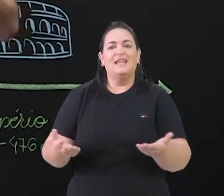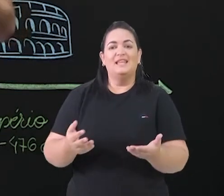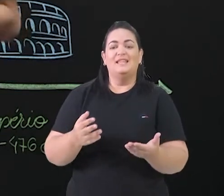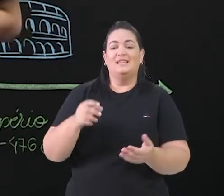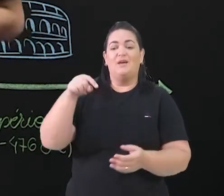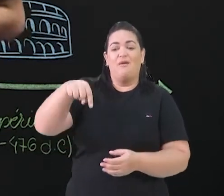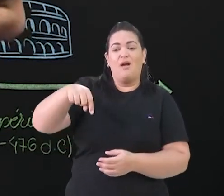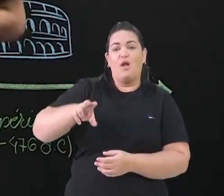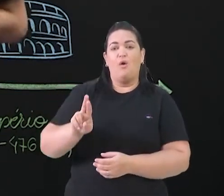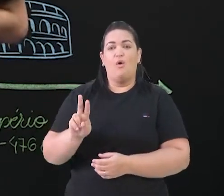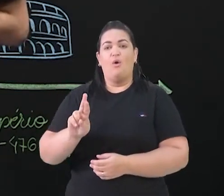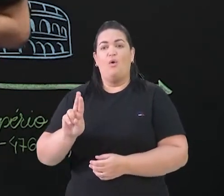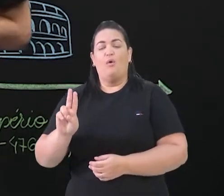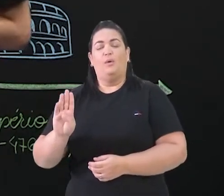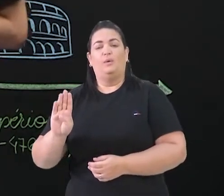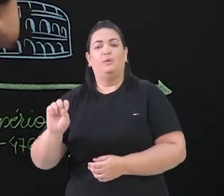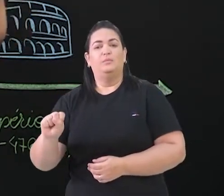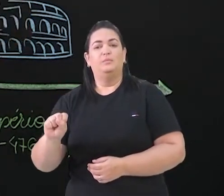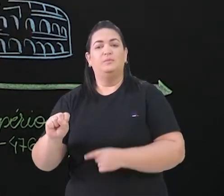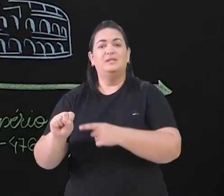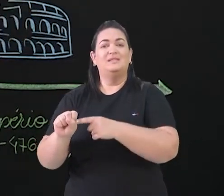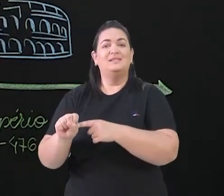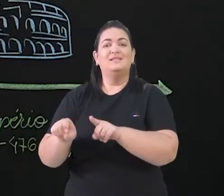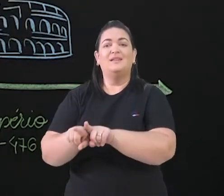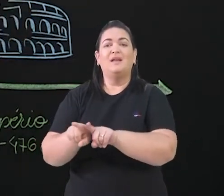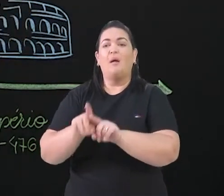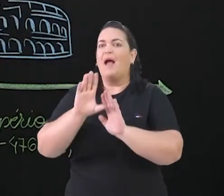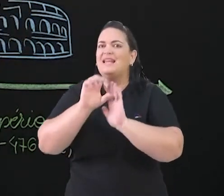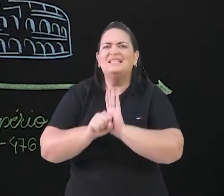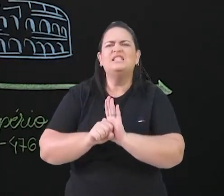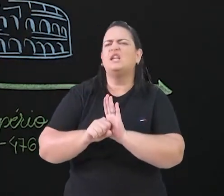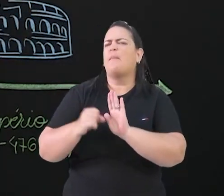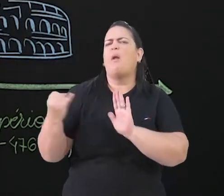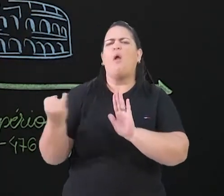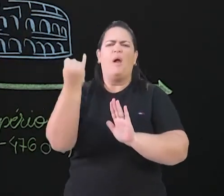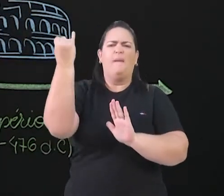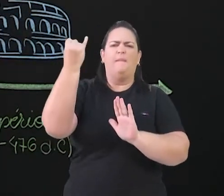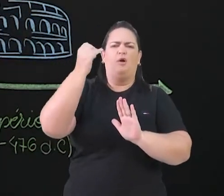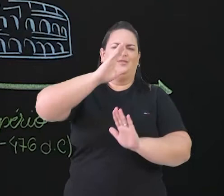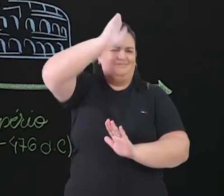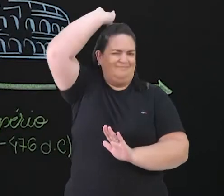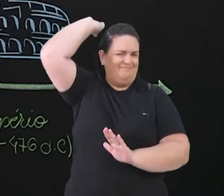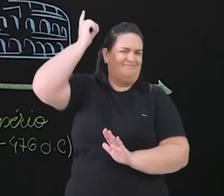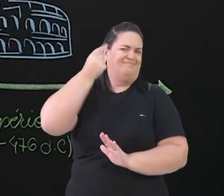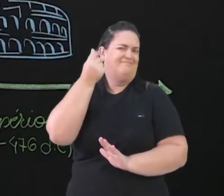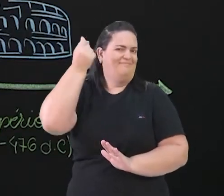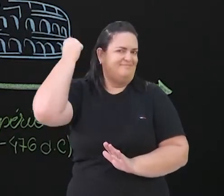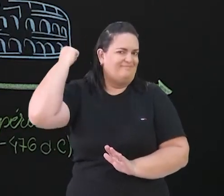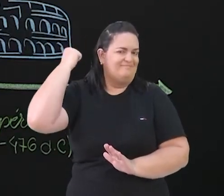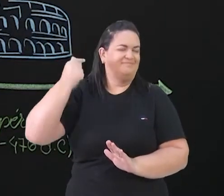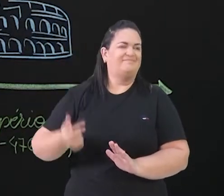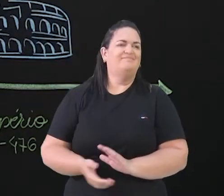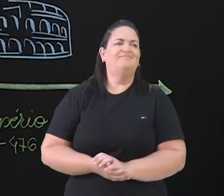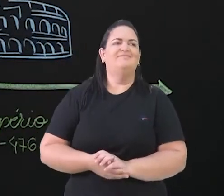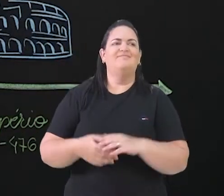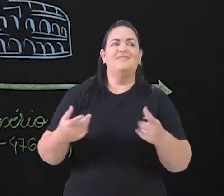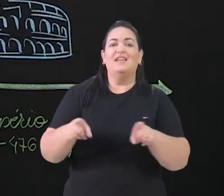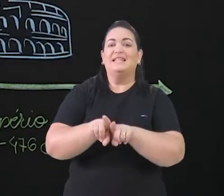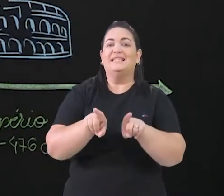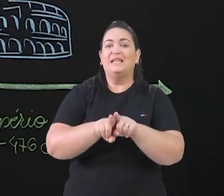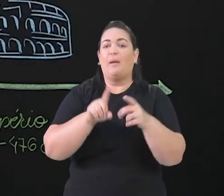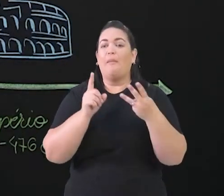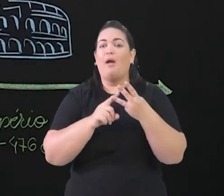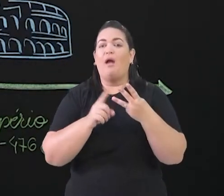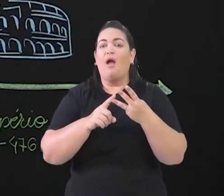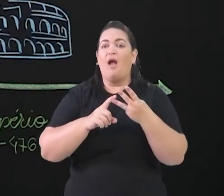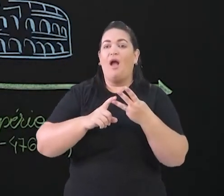romana era um outro símbolo importante da Roma Antiga. Bacana, a gente precisa discutir agora uma coisa muito importante, que é